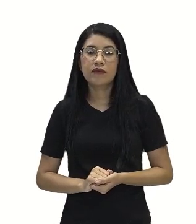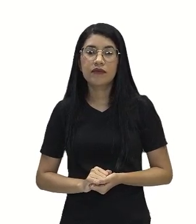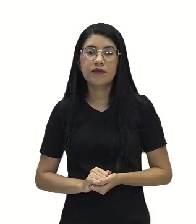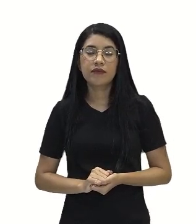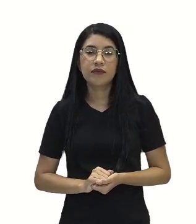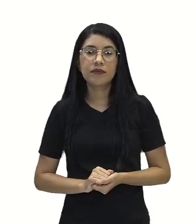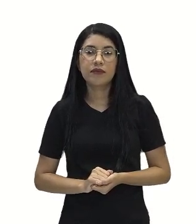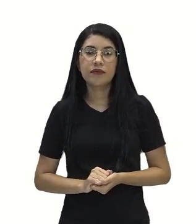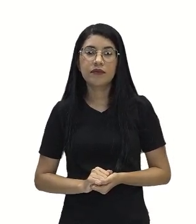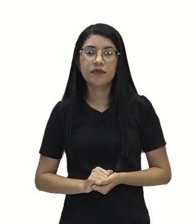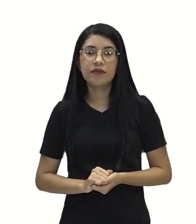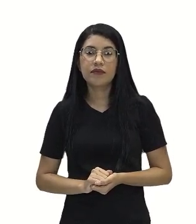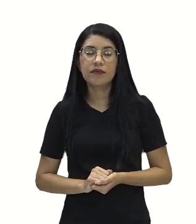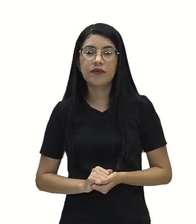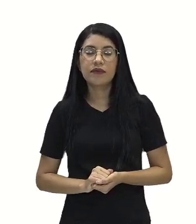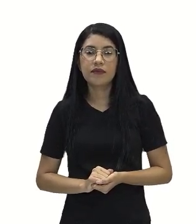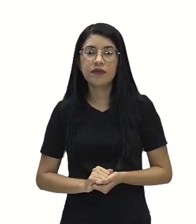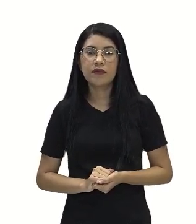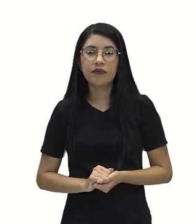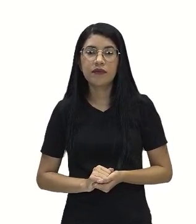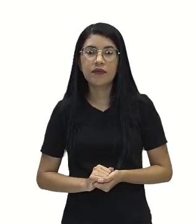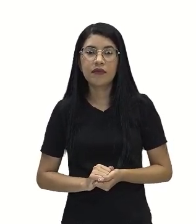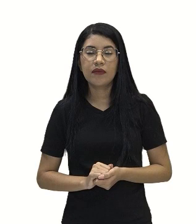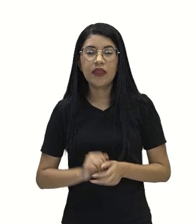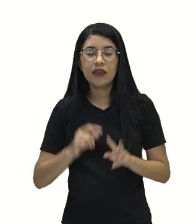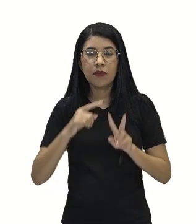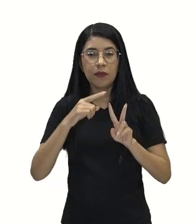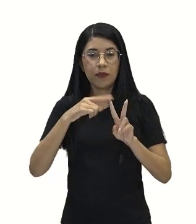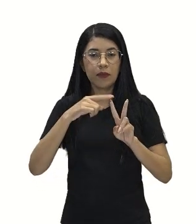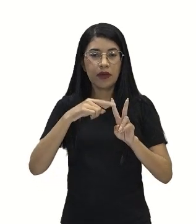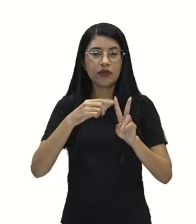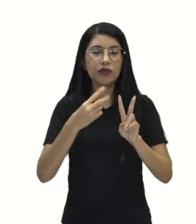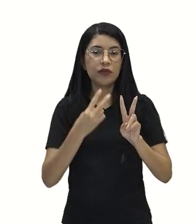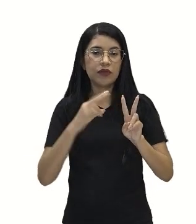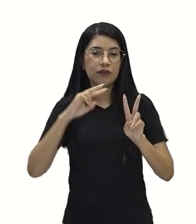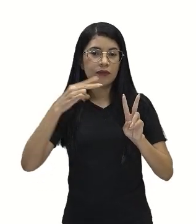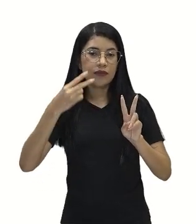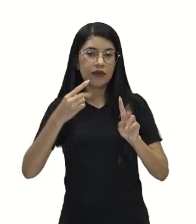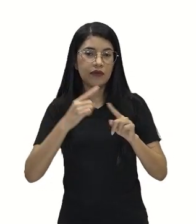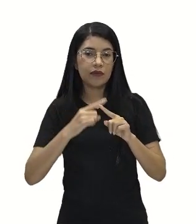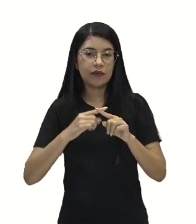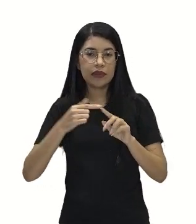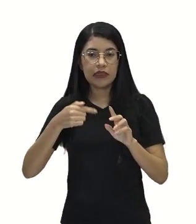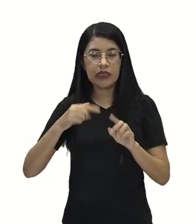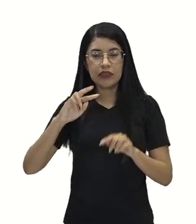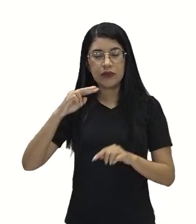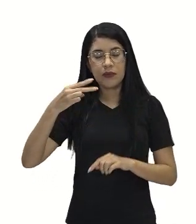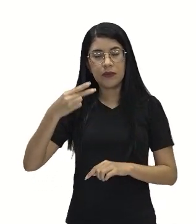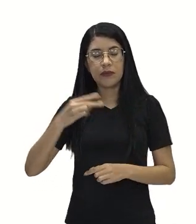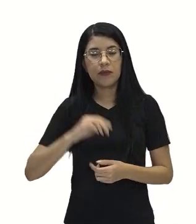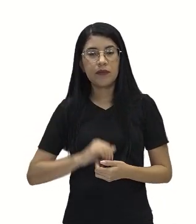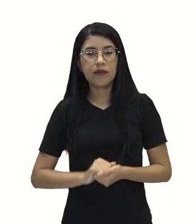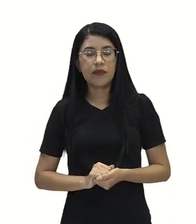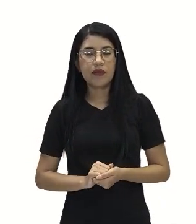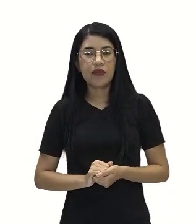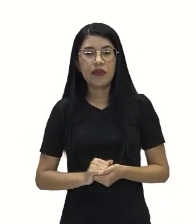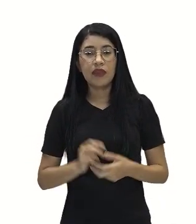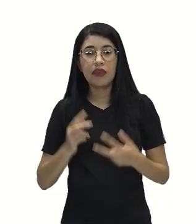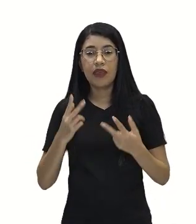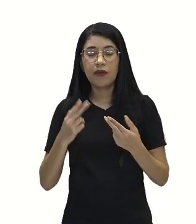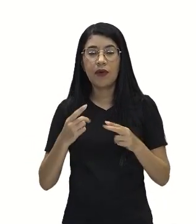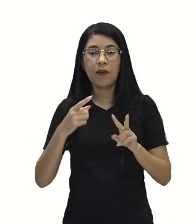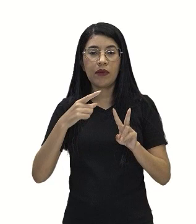ficamos, ó, raiz quadrada de 2 elevado a 2 vezes 7 elevado a 2. Isso aqui é a mesma coisa que raiz quadrada de